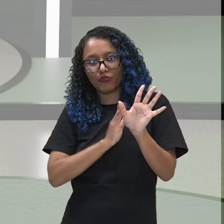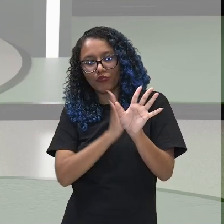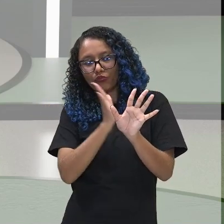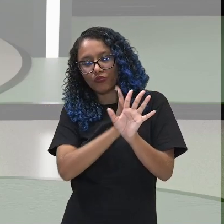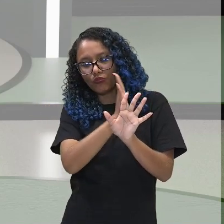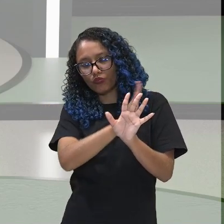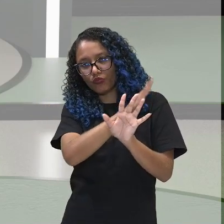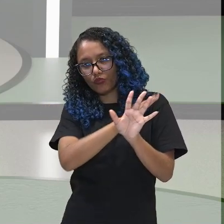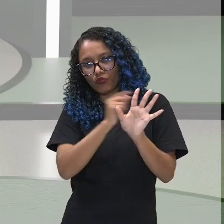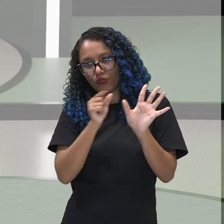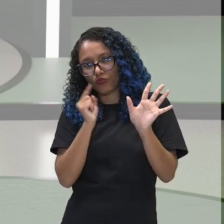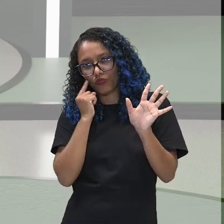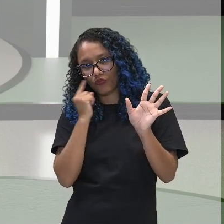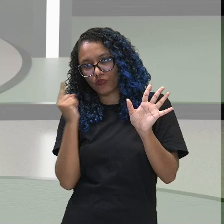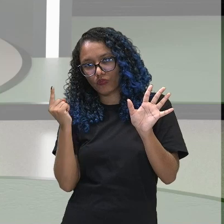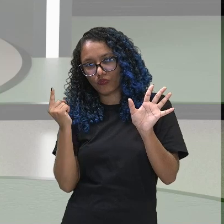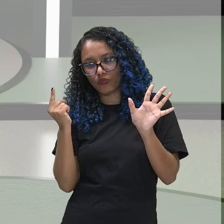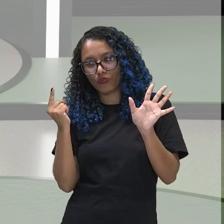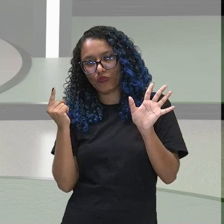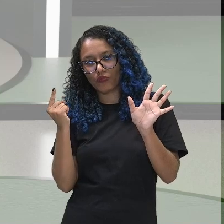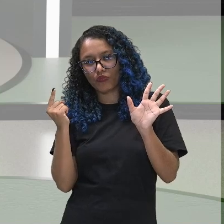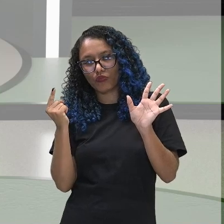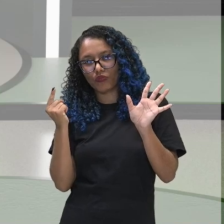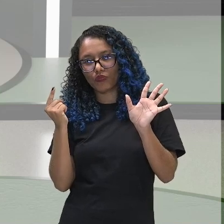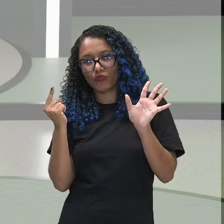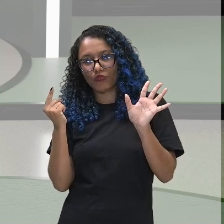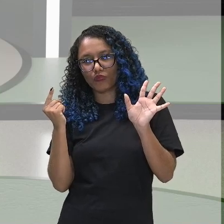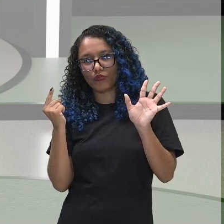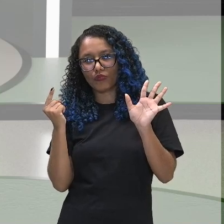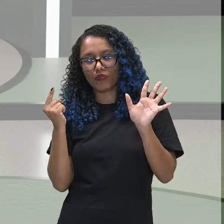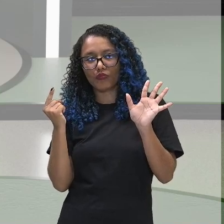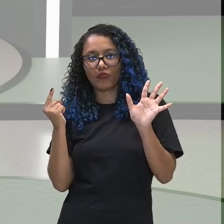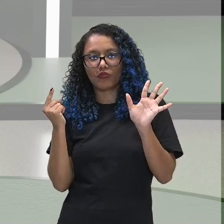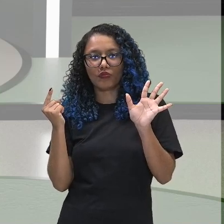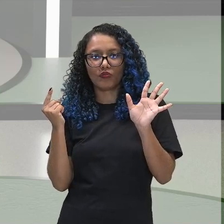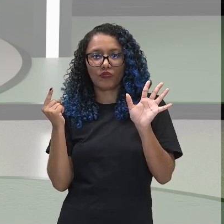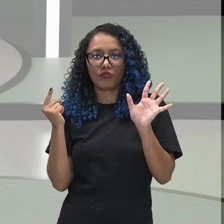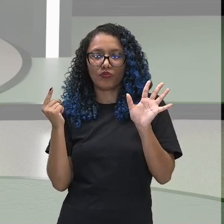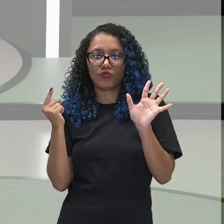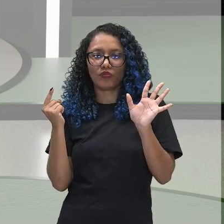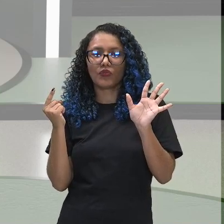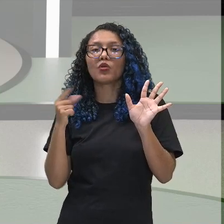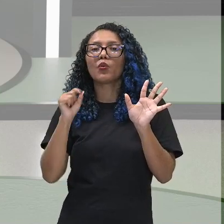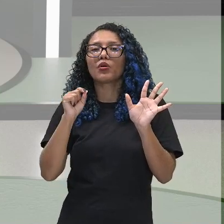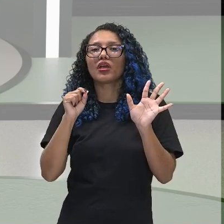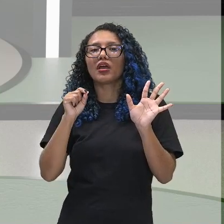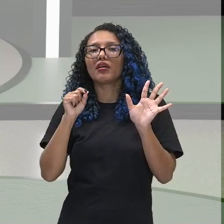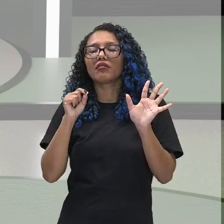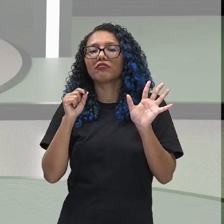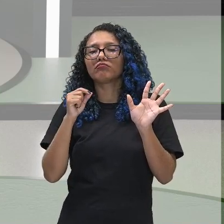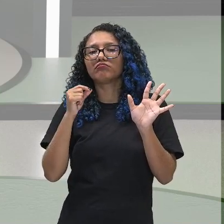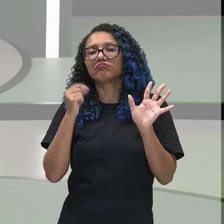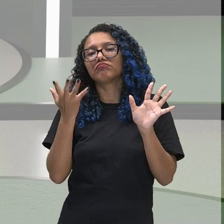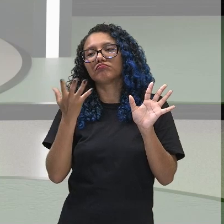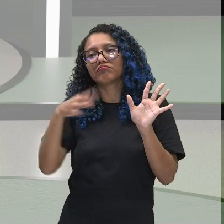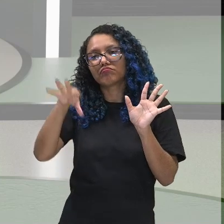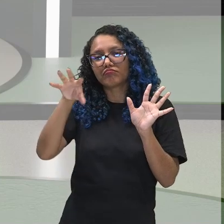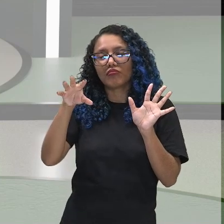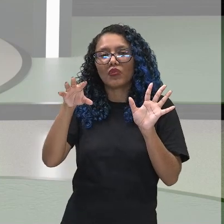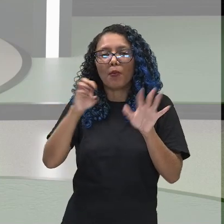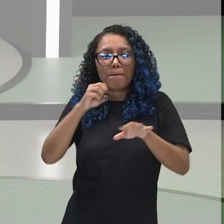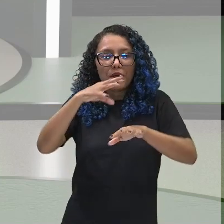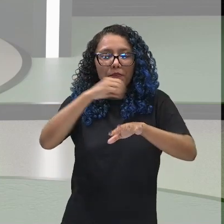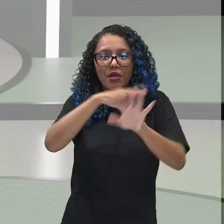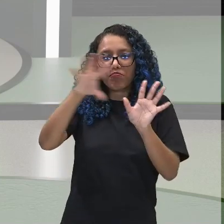ó, do início, né, das ramificações que há, que são de recepção, tá, desse impulso